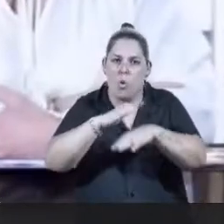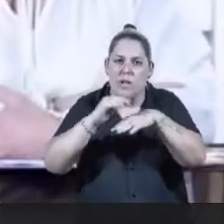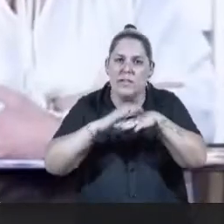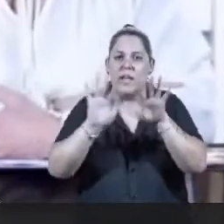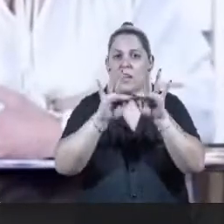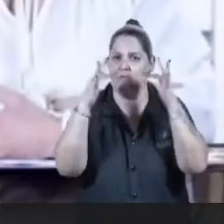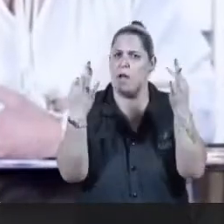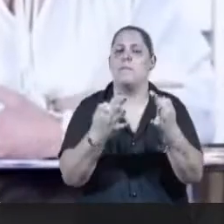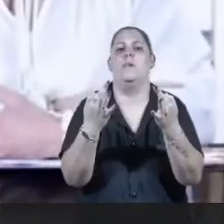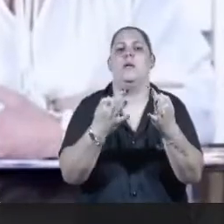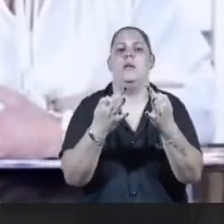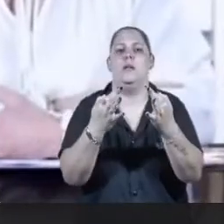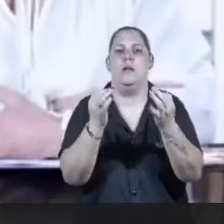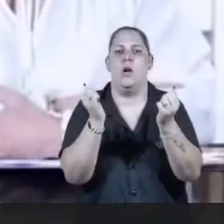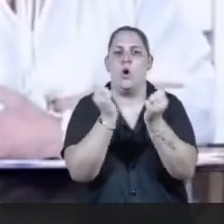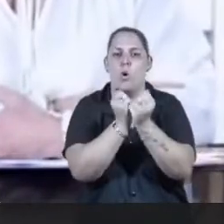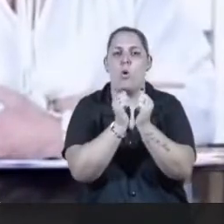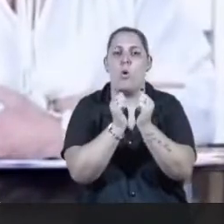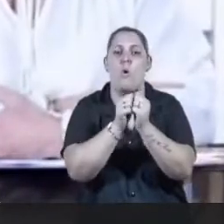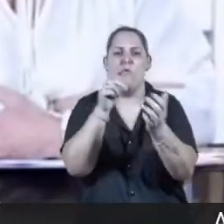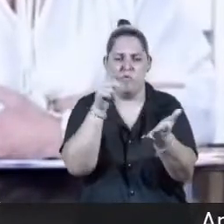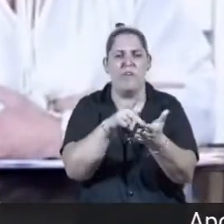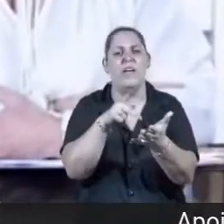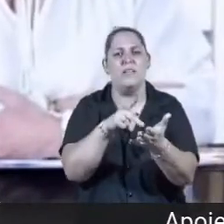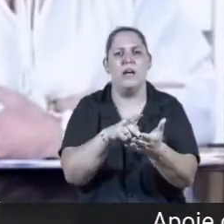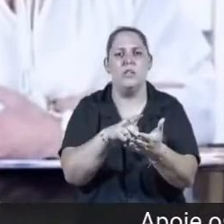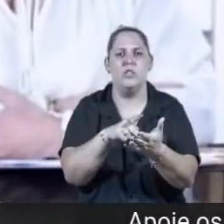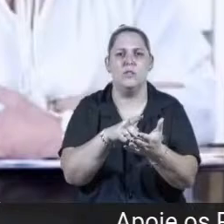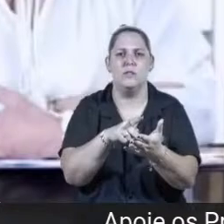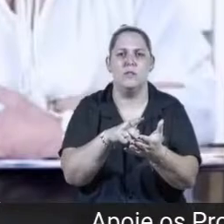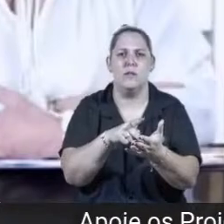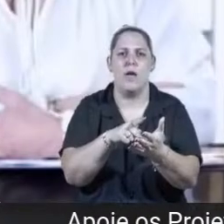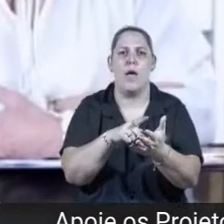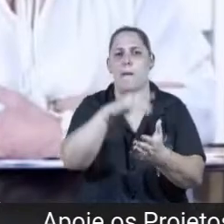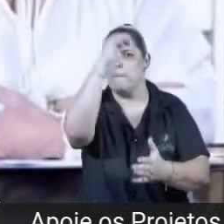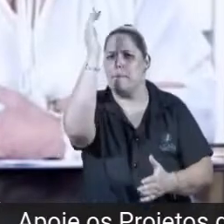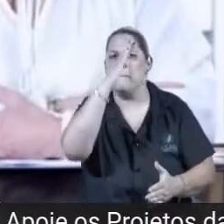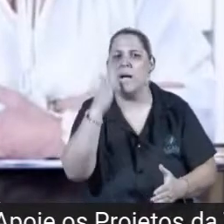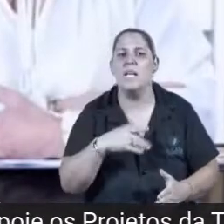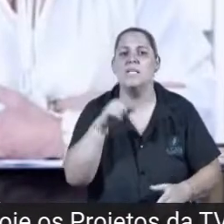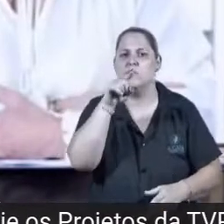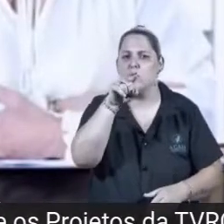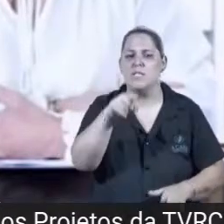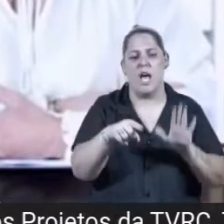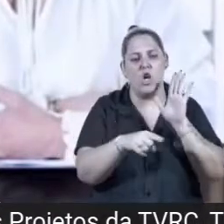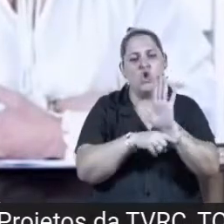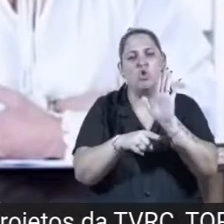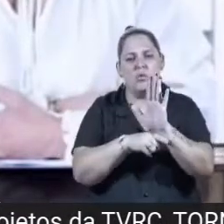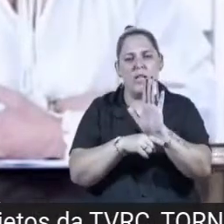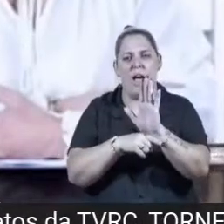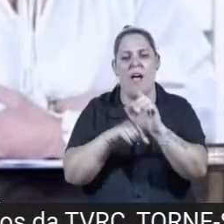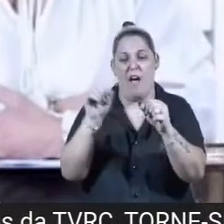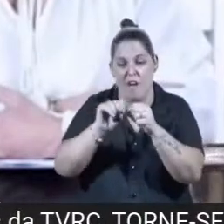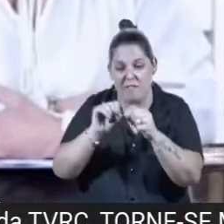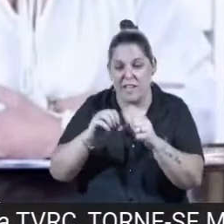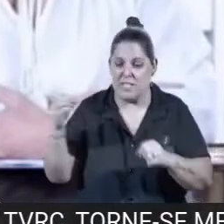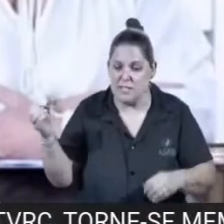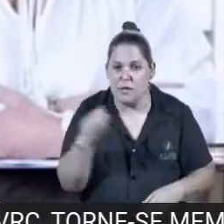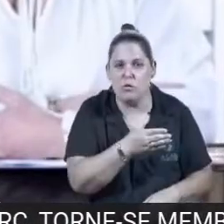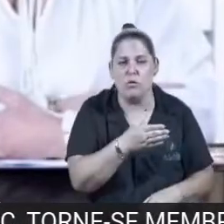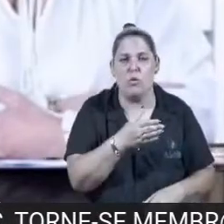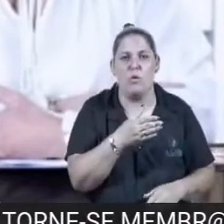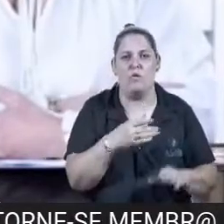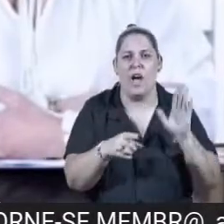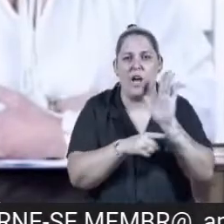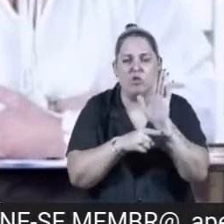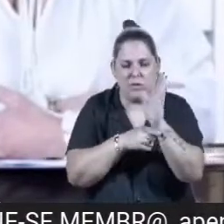dignidade. É esse país, Contarato, que você vai ajudar a reconstruir. É esse país que você vai ajudar a